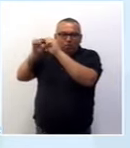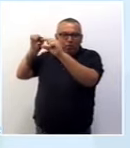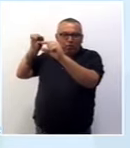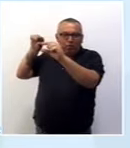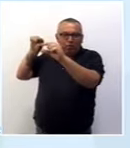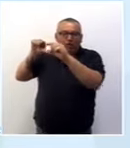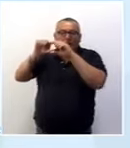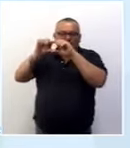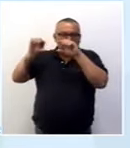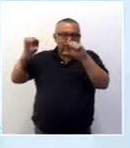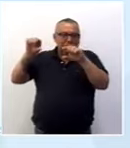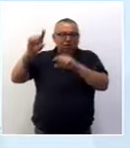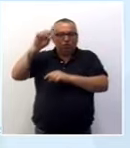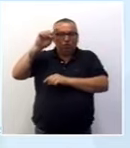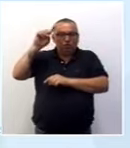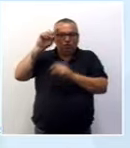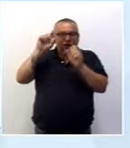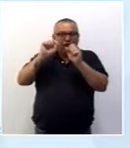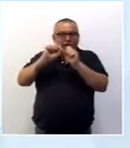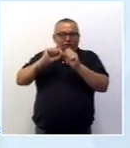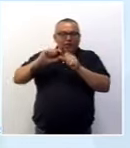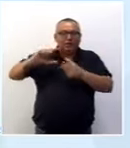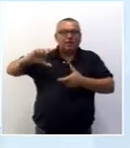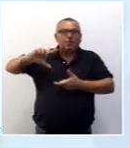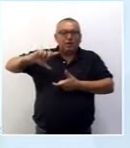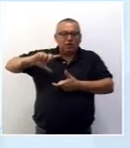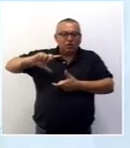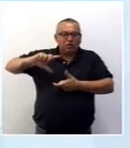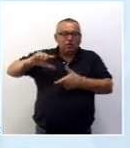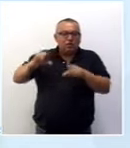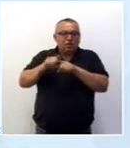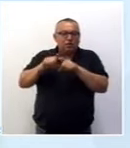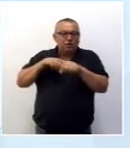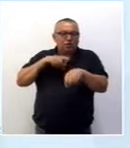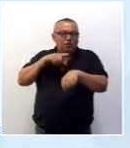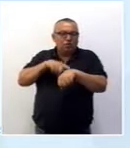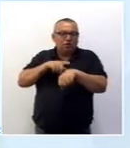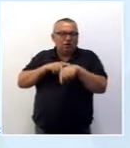data que essa imagem foi feita, não é? E aí a gente tem um horário, né?